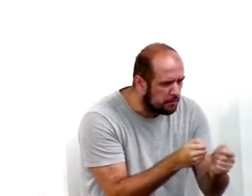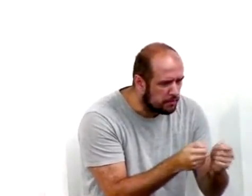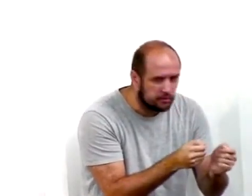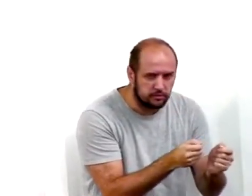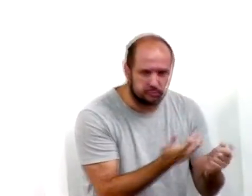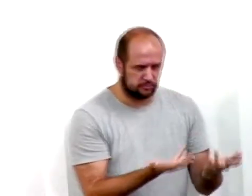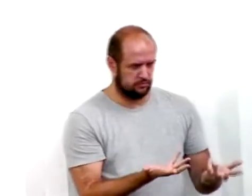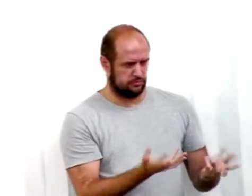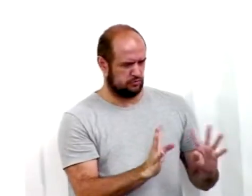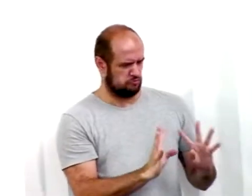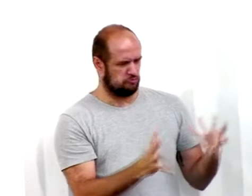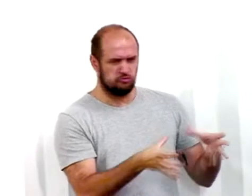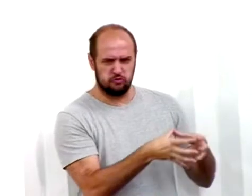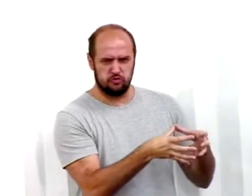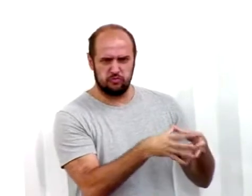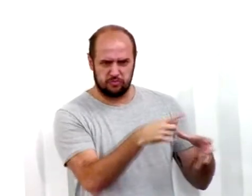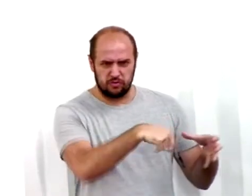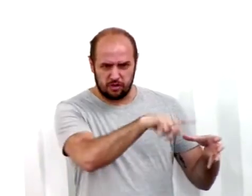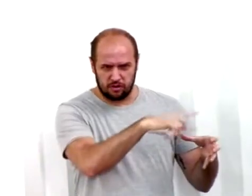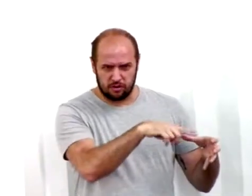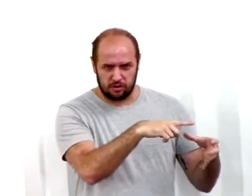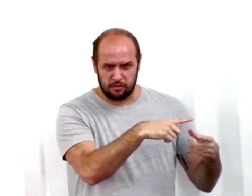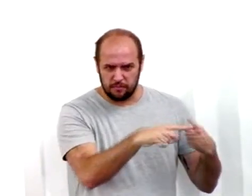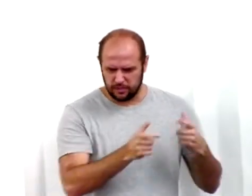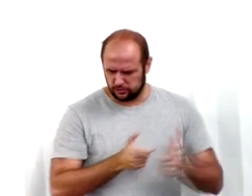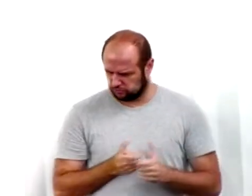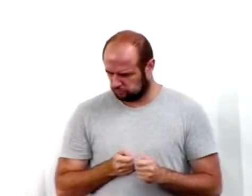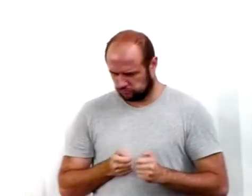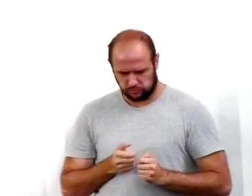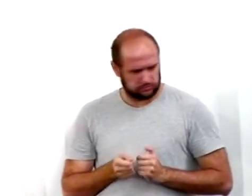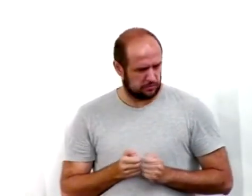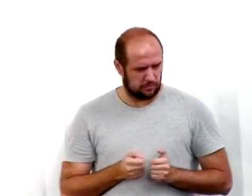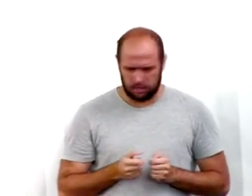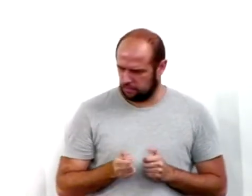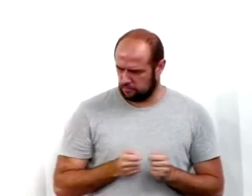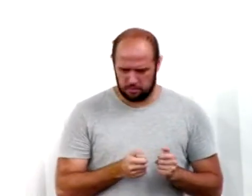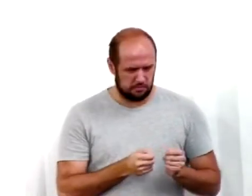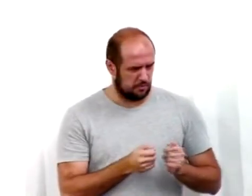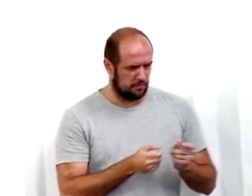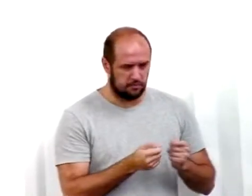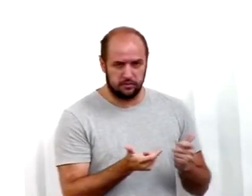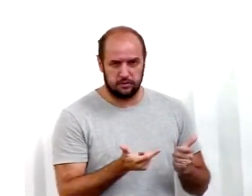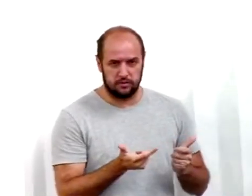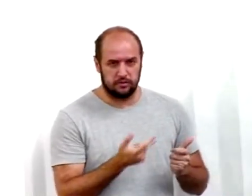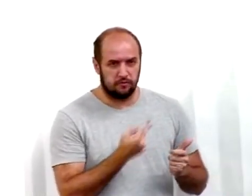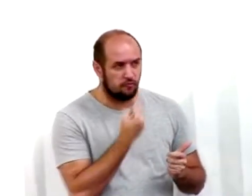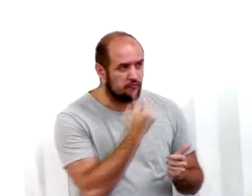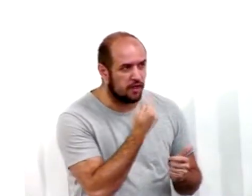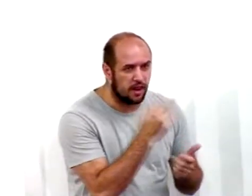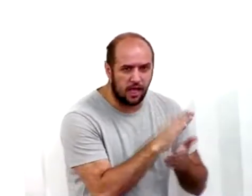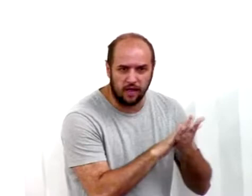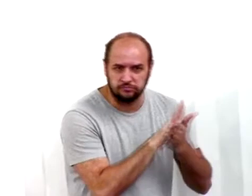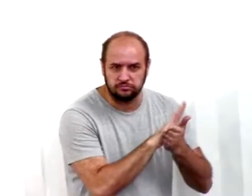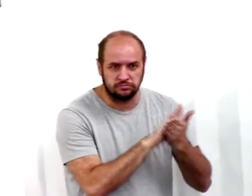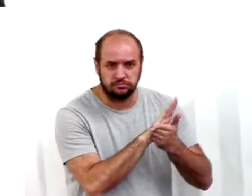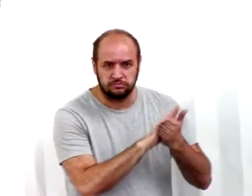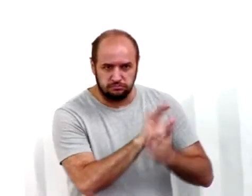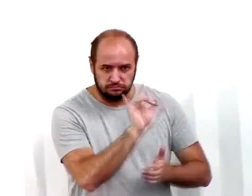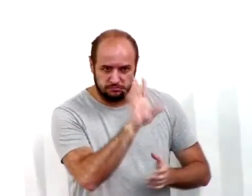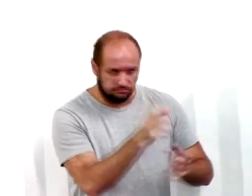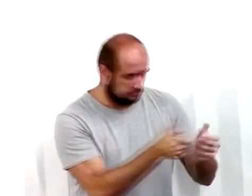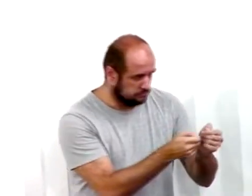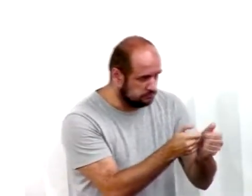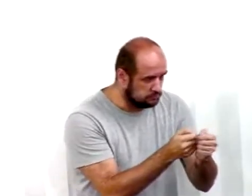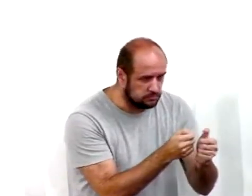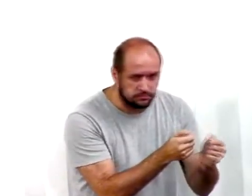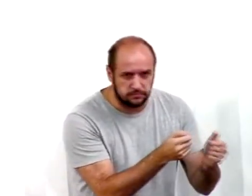todos ali, mas na realidade eles estão conversando uns com os outros através dos seus telefones. E eles